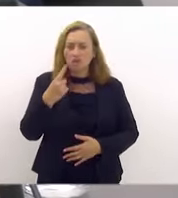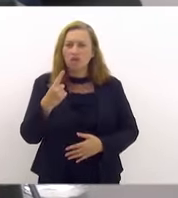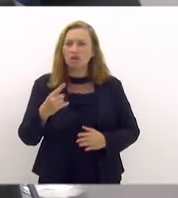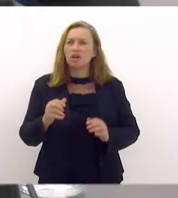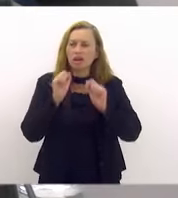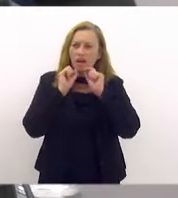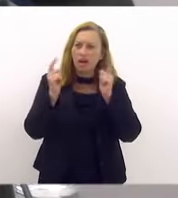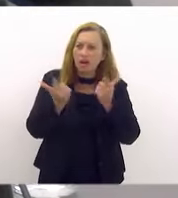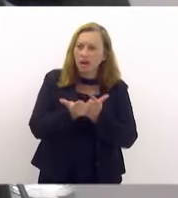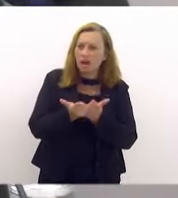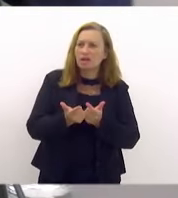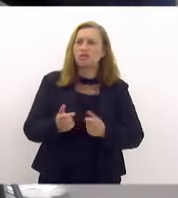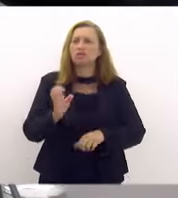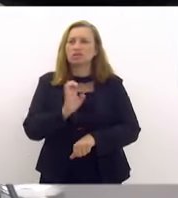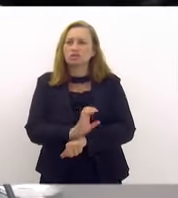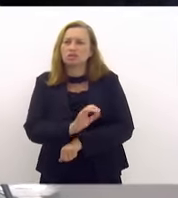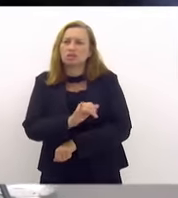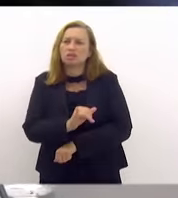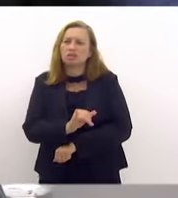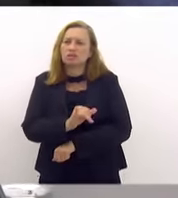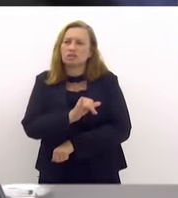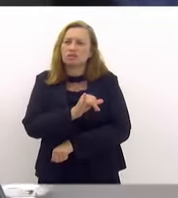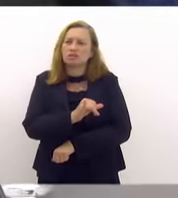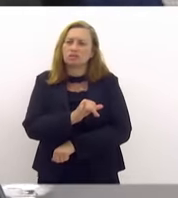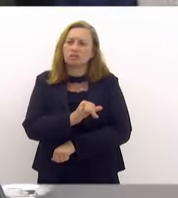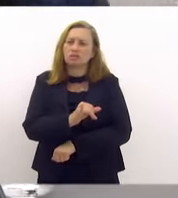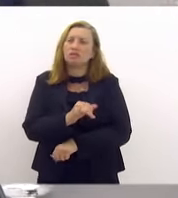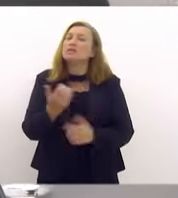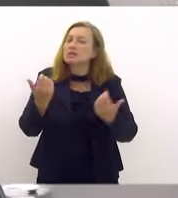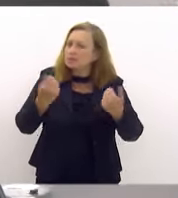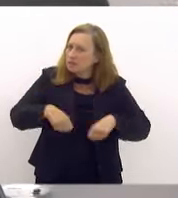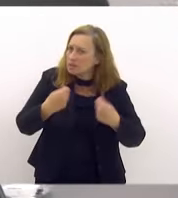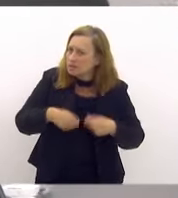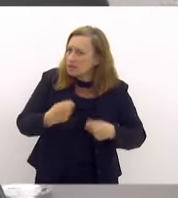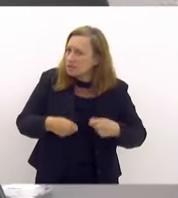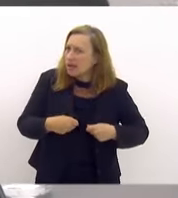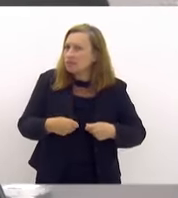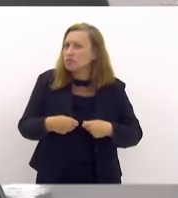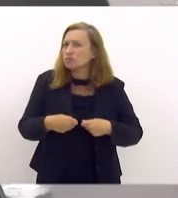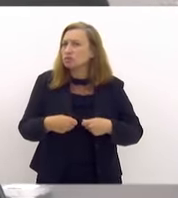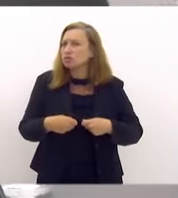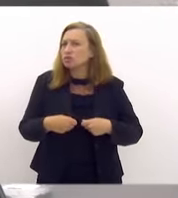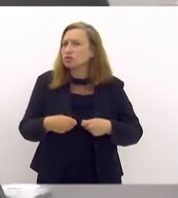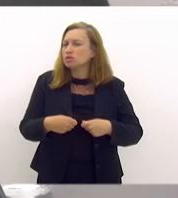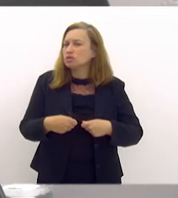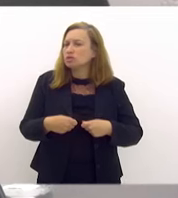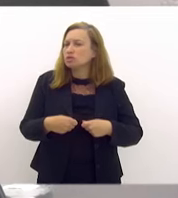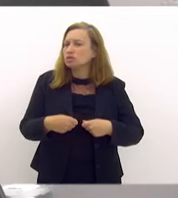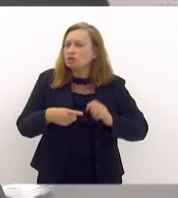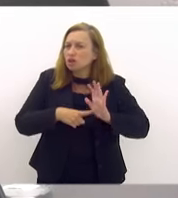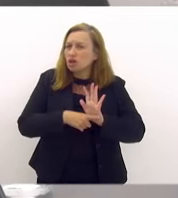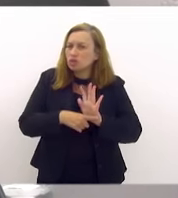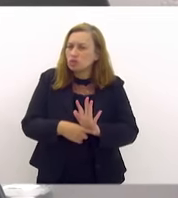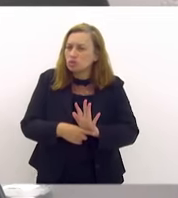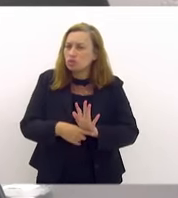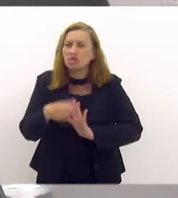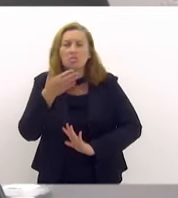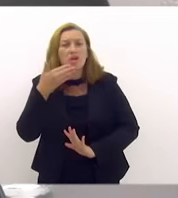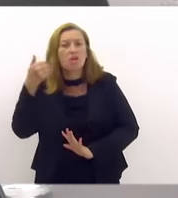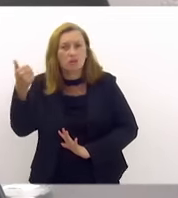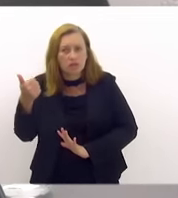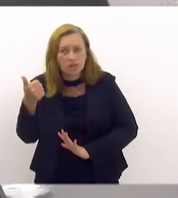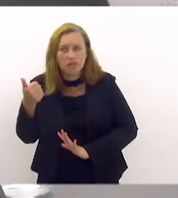casa Legislativa num estado muito necessitado de providências e de melhorias